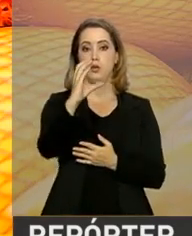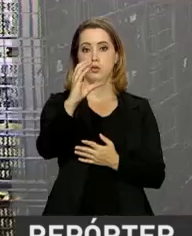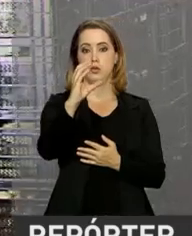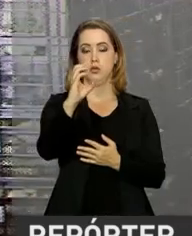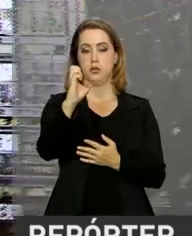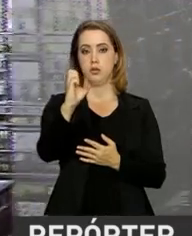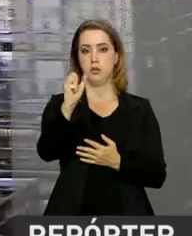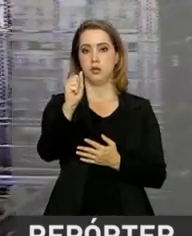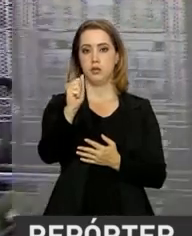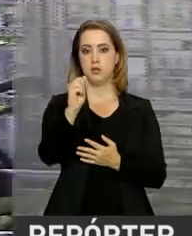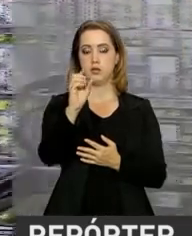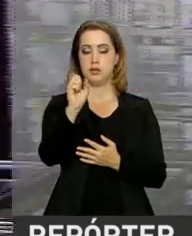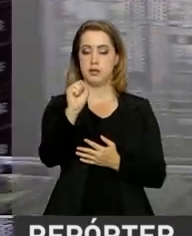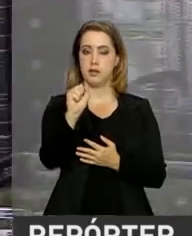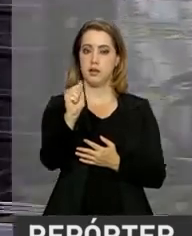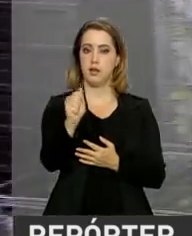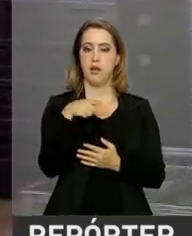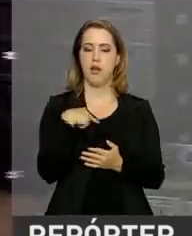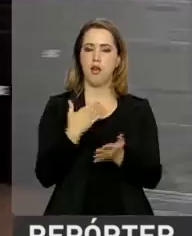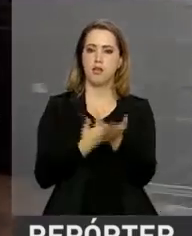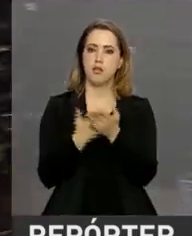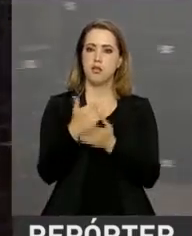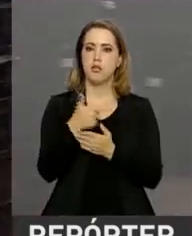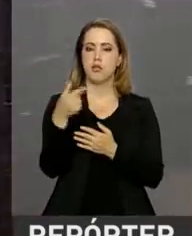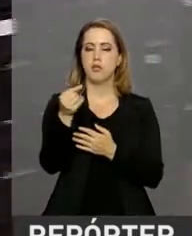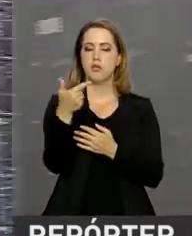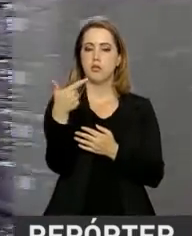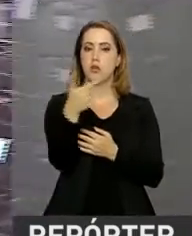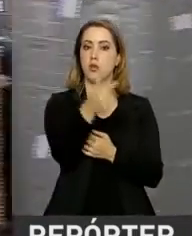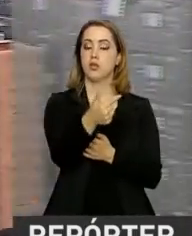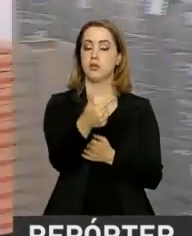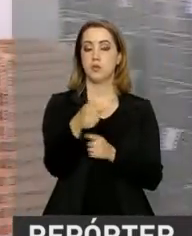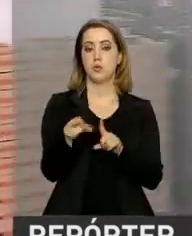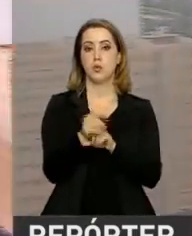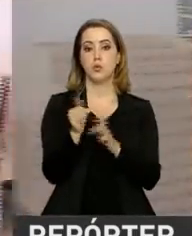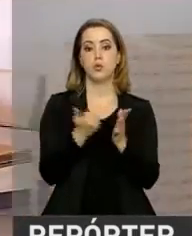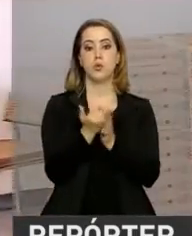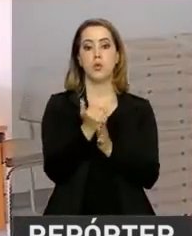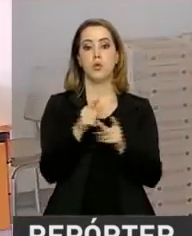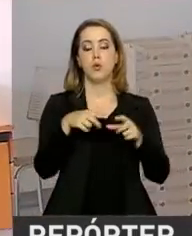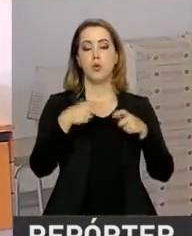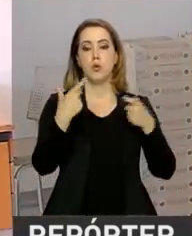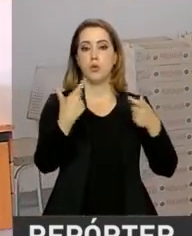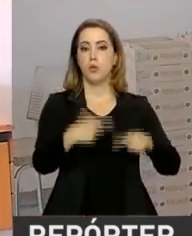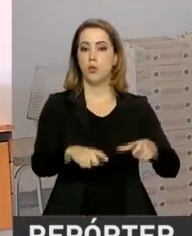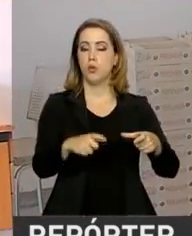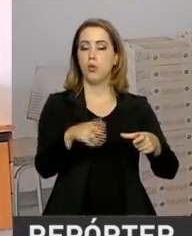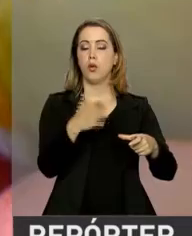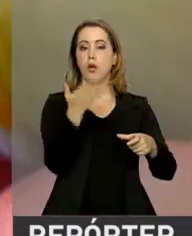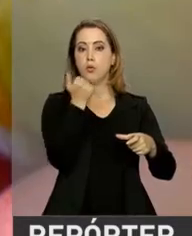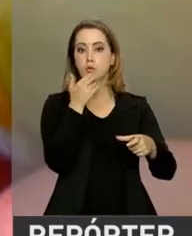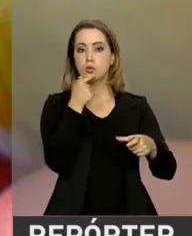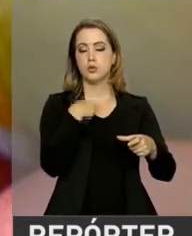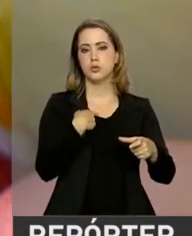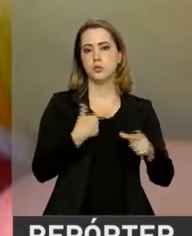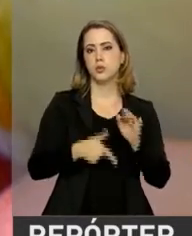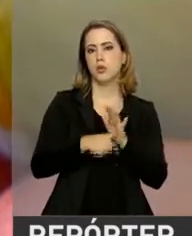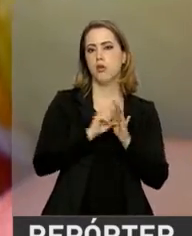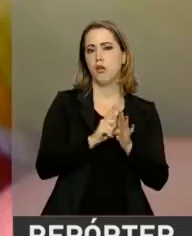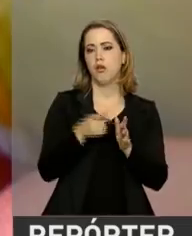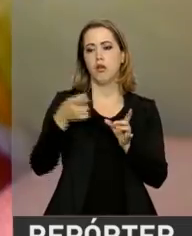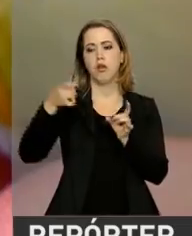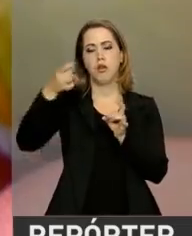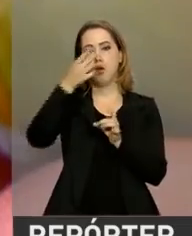brasília mantém desde 2012 um banco de alimentos com isso o que seria descartado por pequenos defeitos